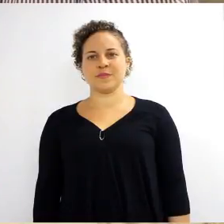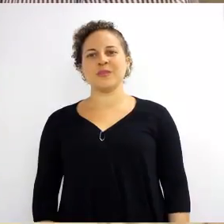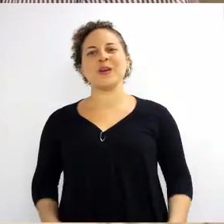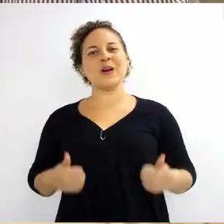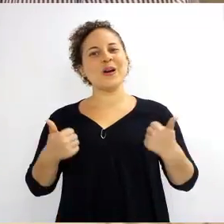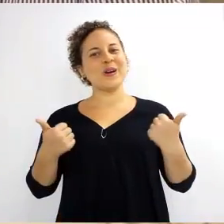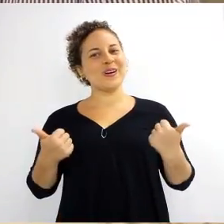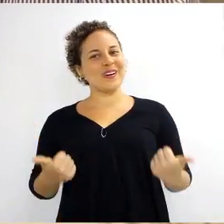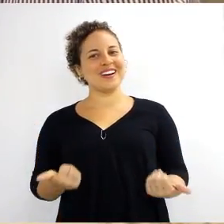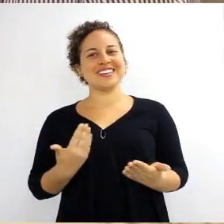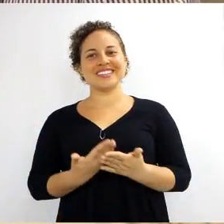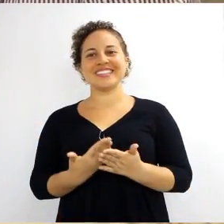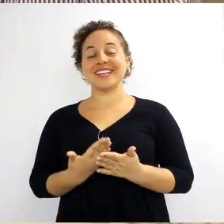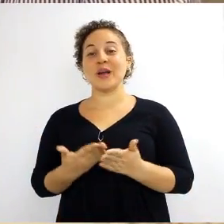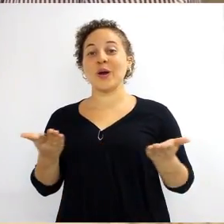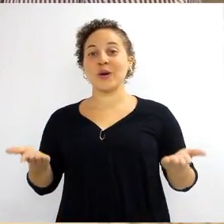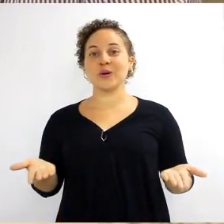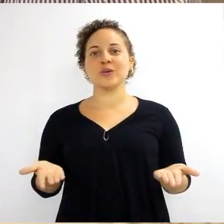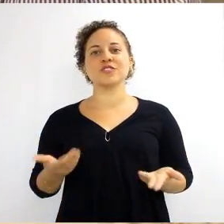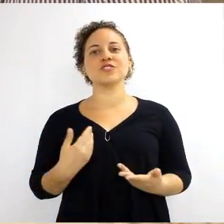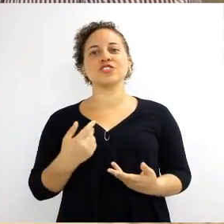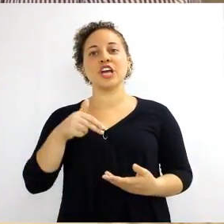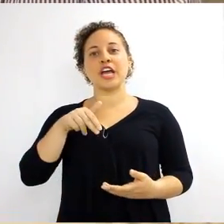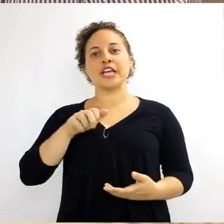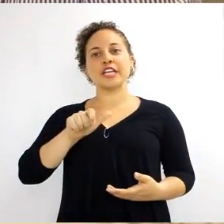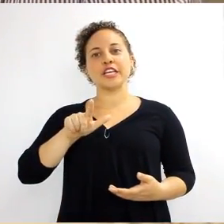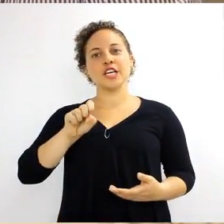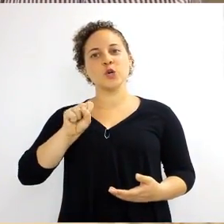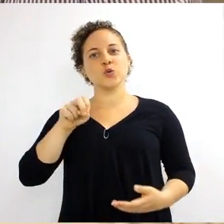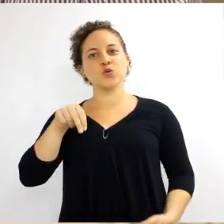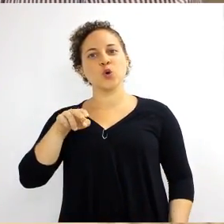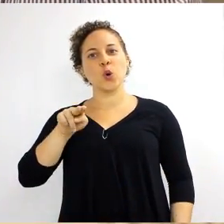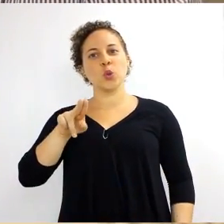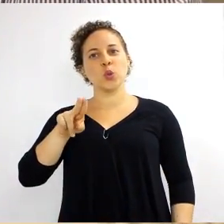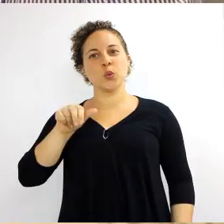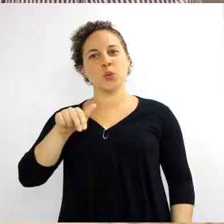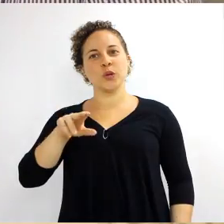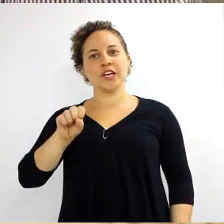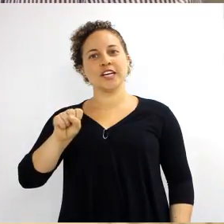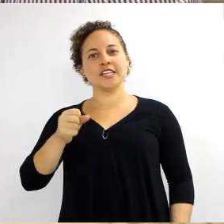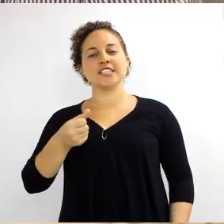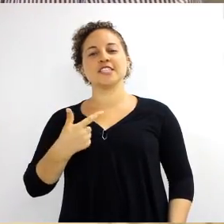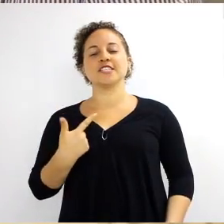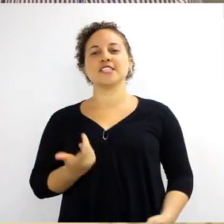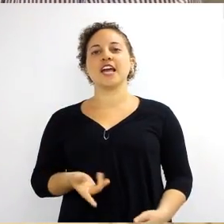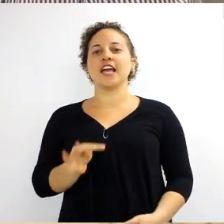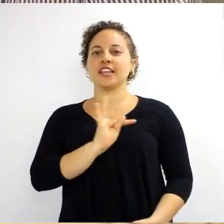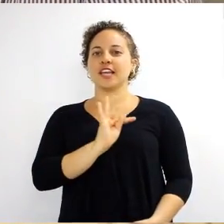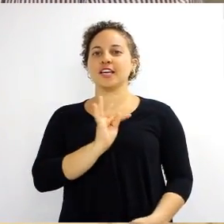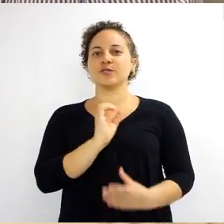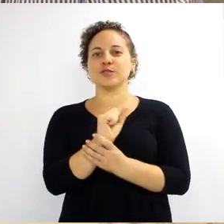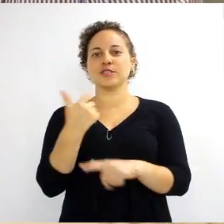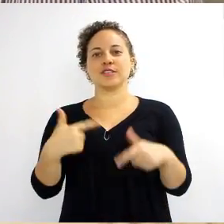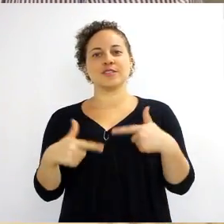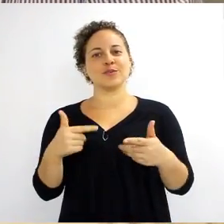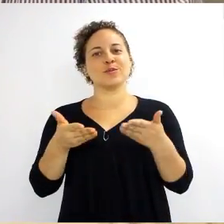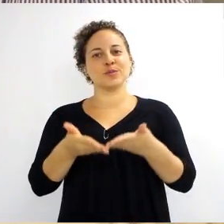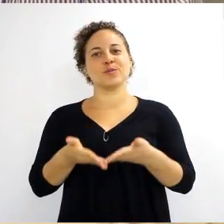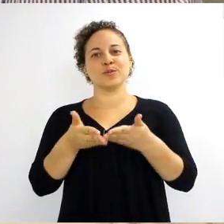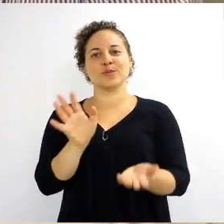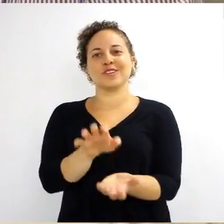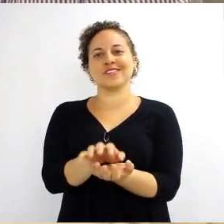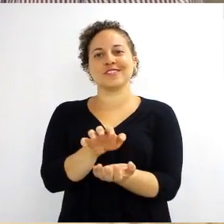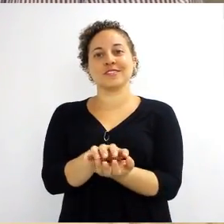Olá, estudante. Estamos aqui com o seu Nilson Nunes, que é técnico em segurança do Porto do Recife há